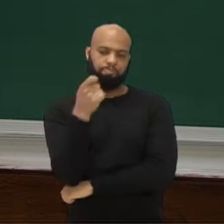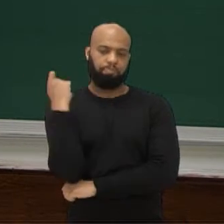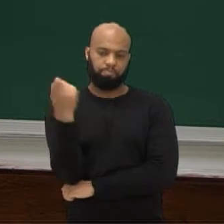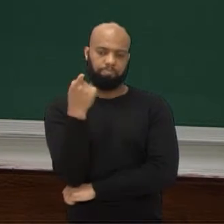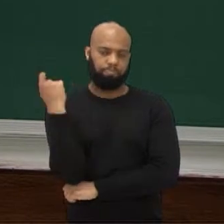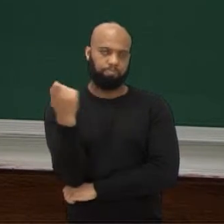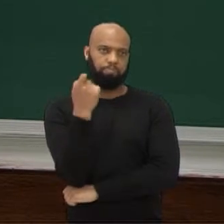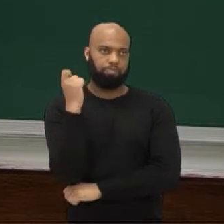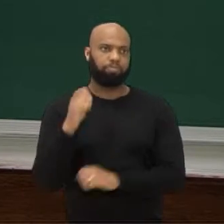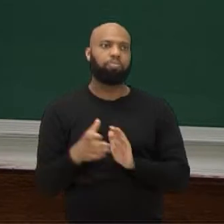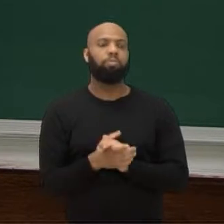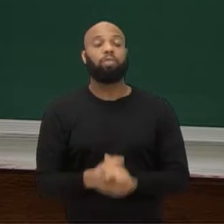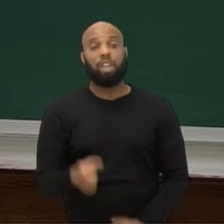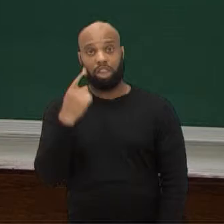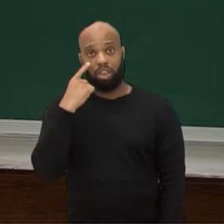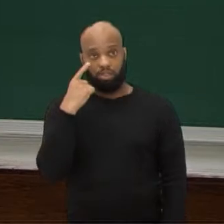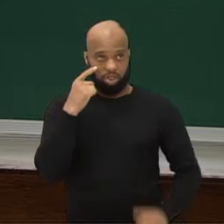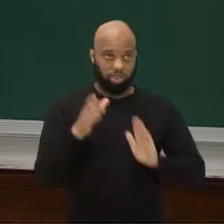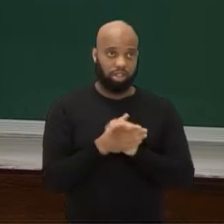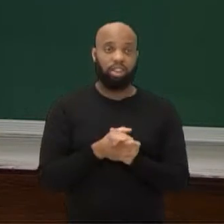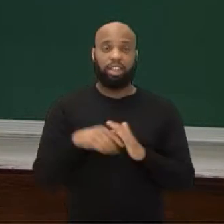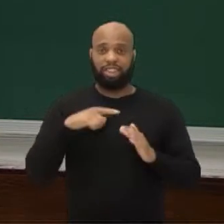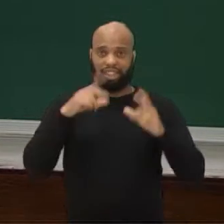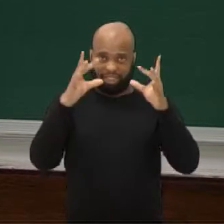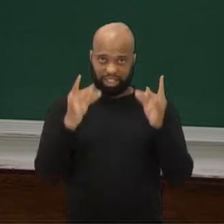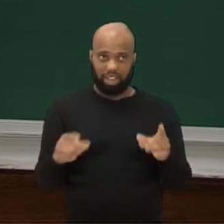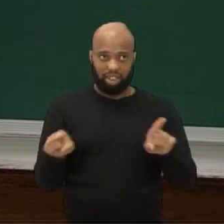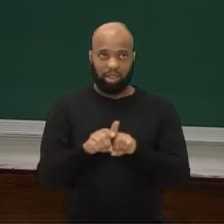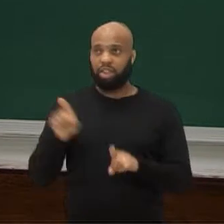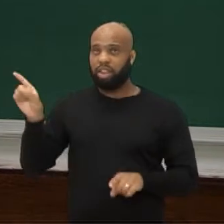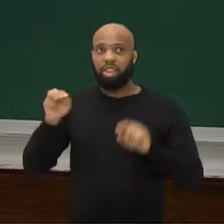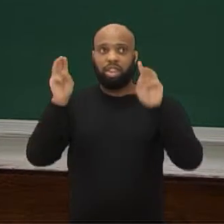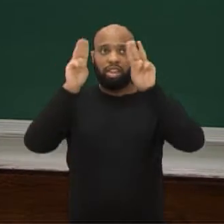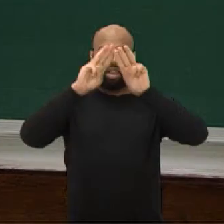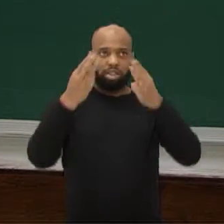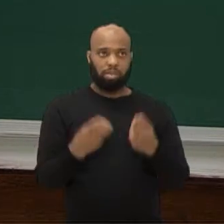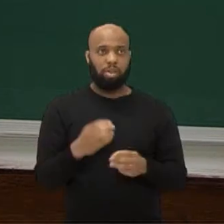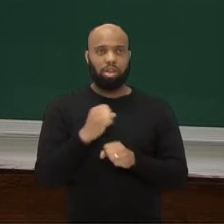Sul. Só um detalhezinho, tá? Que esse é um mapa de